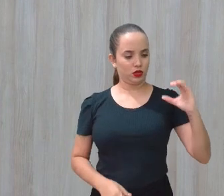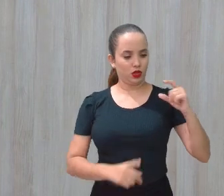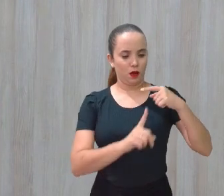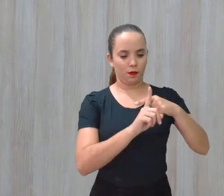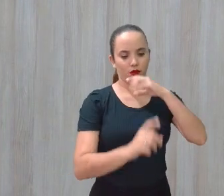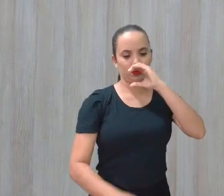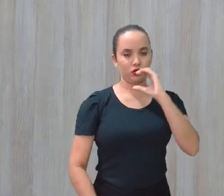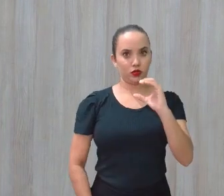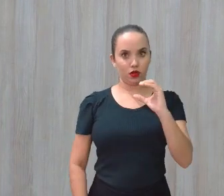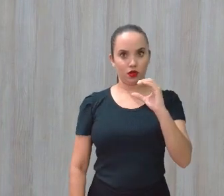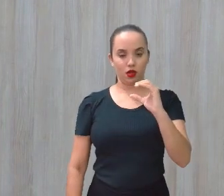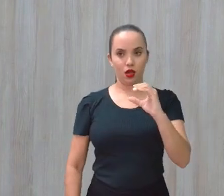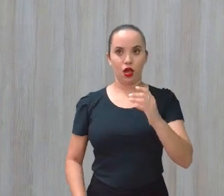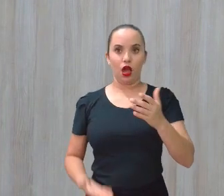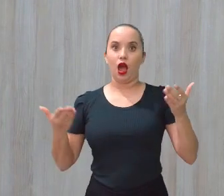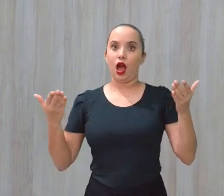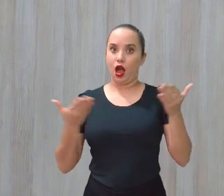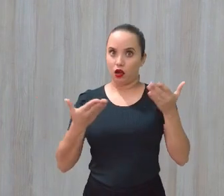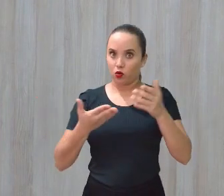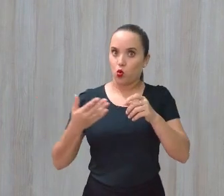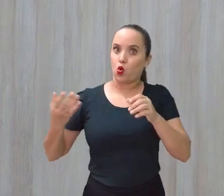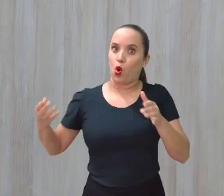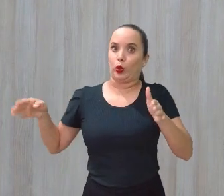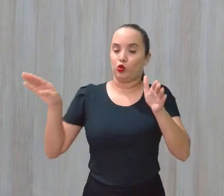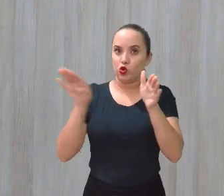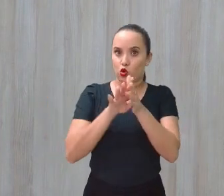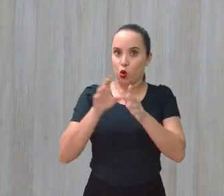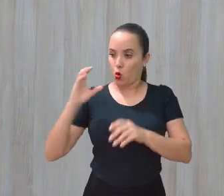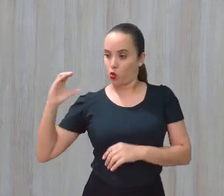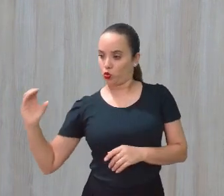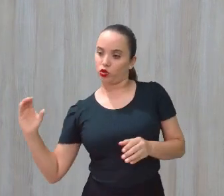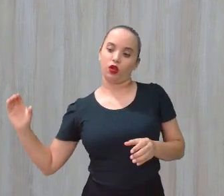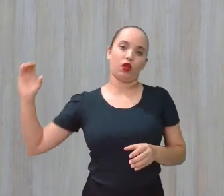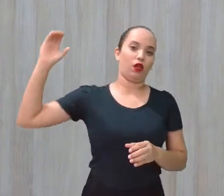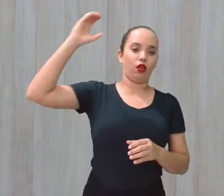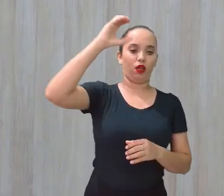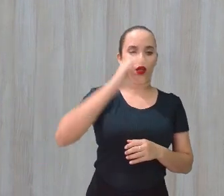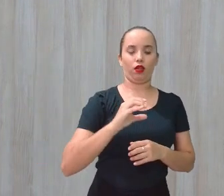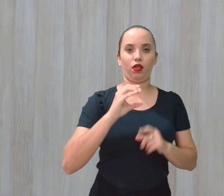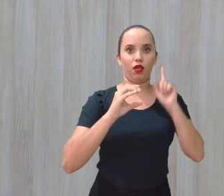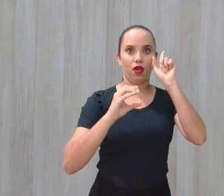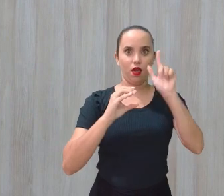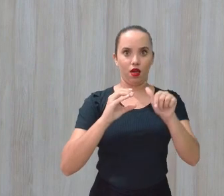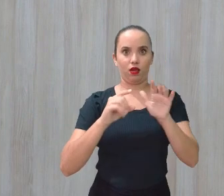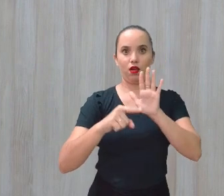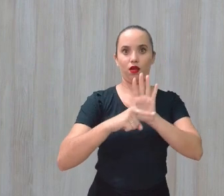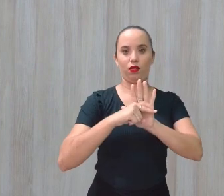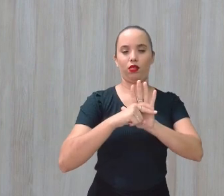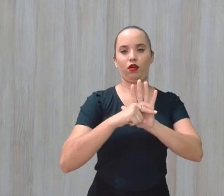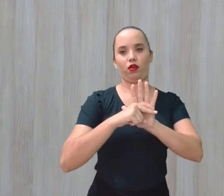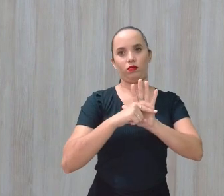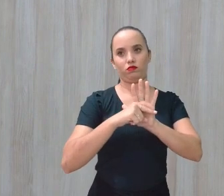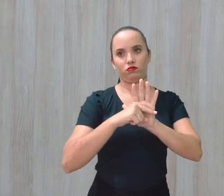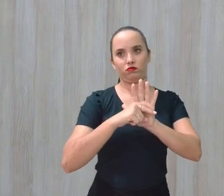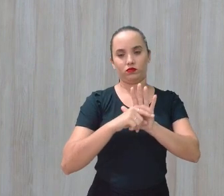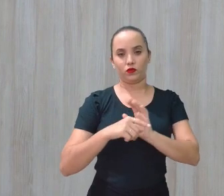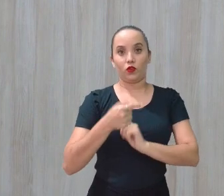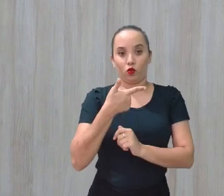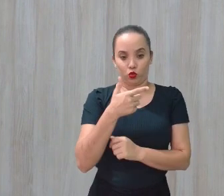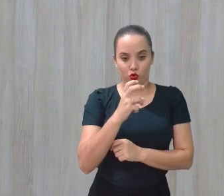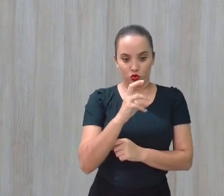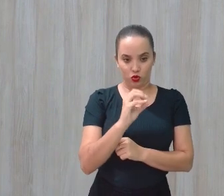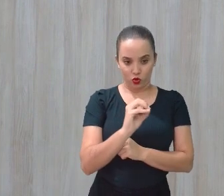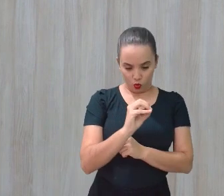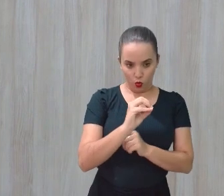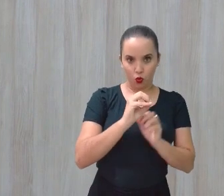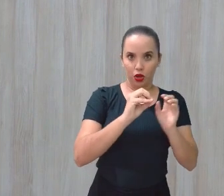C que estava do outro lado, do lado direito, passando para cá, ele passou menos C. O 250 que